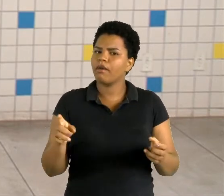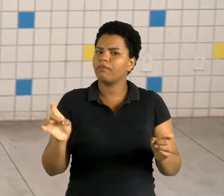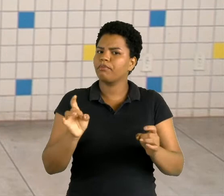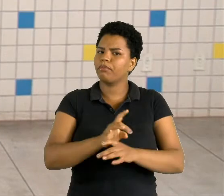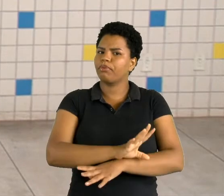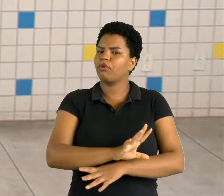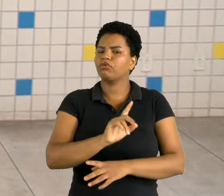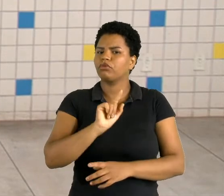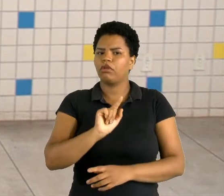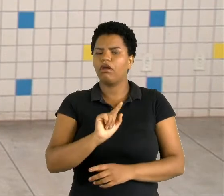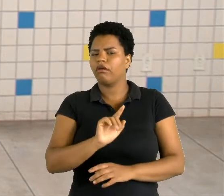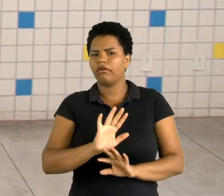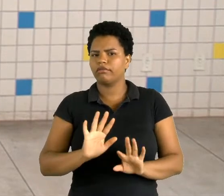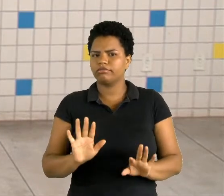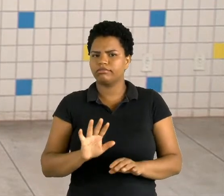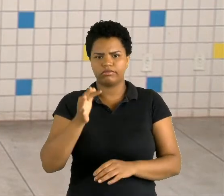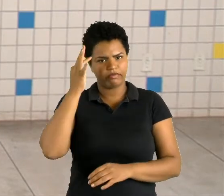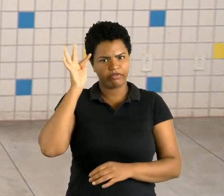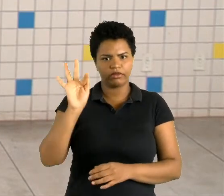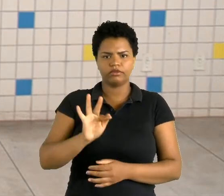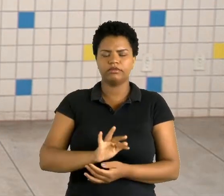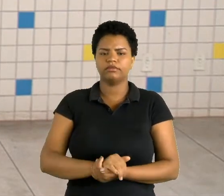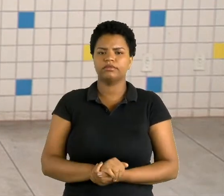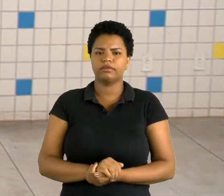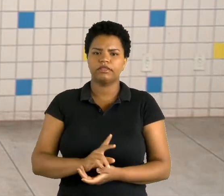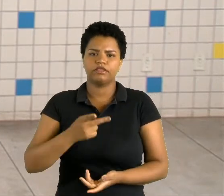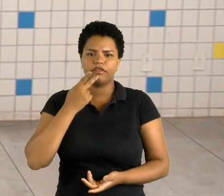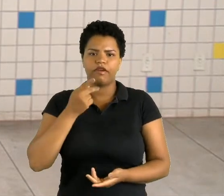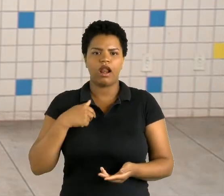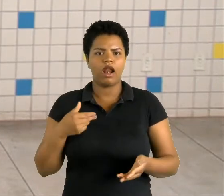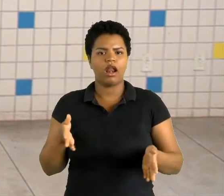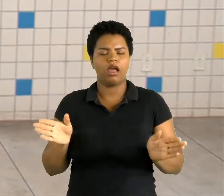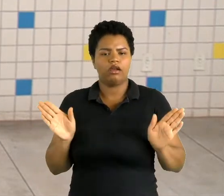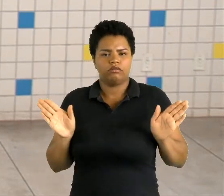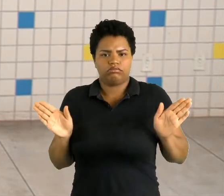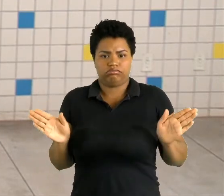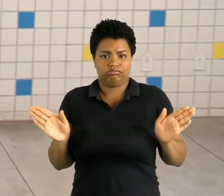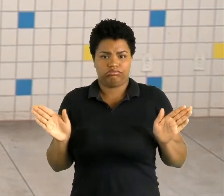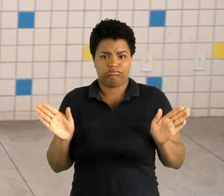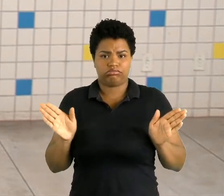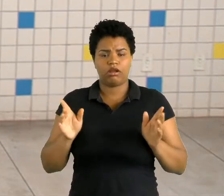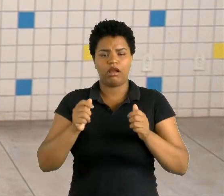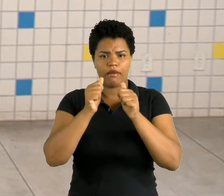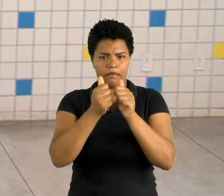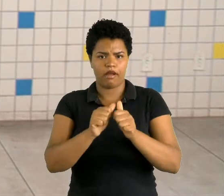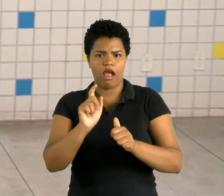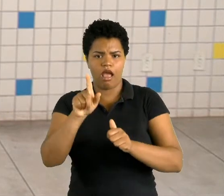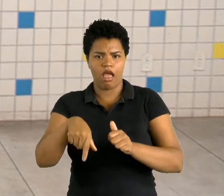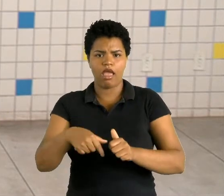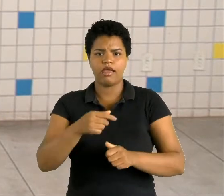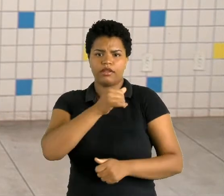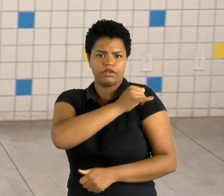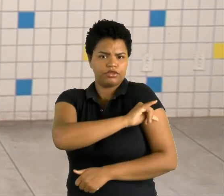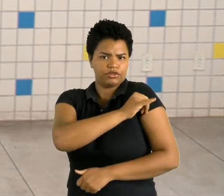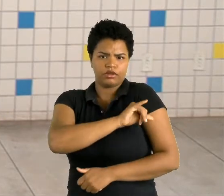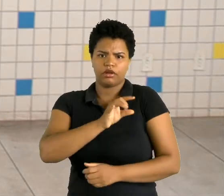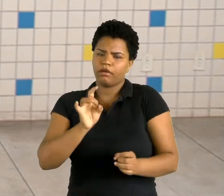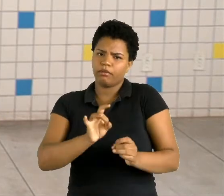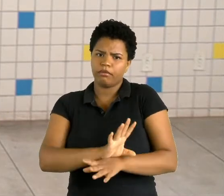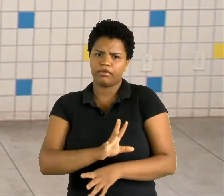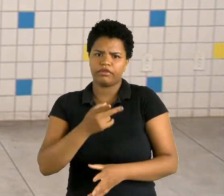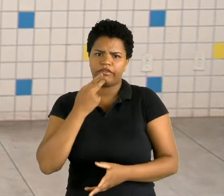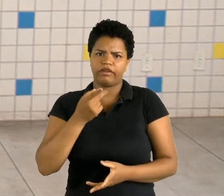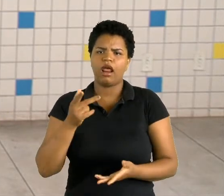mesma coisa se eu falar para vocês que o Cristo Redentor é no Rio de Janeiro. Pronto, acabou. Lógico que se você viajar pelo país, até aqui no estado, tem